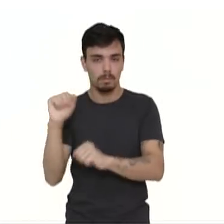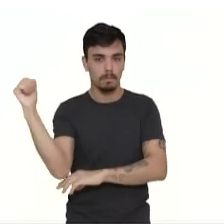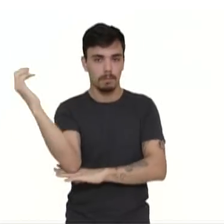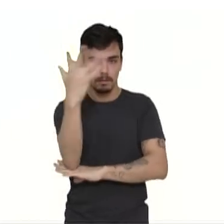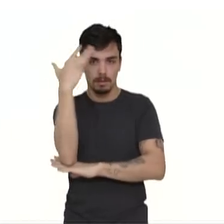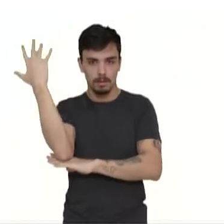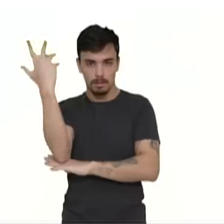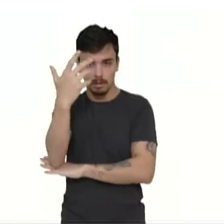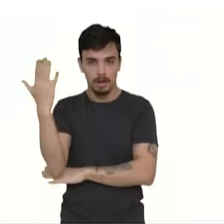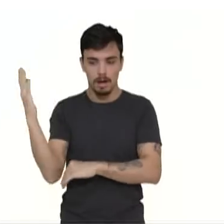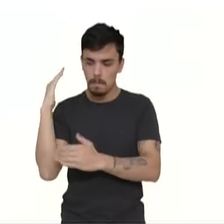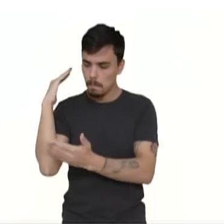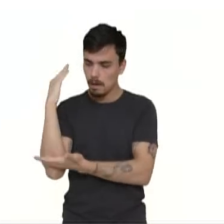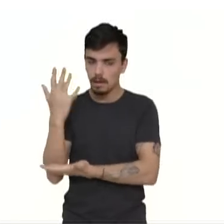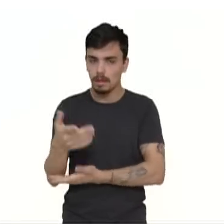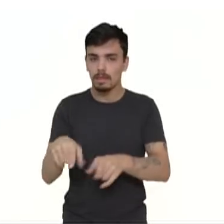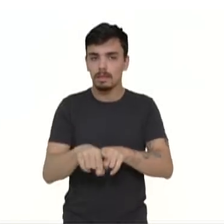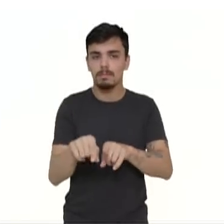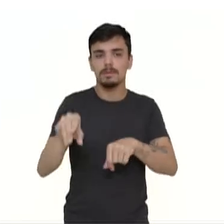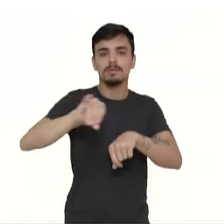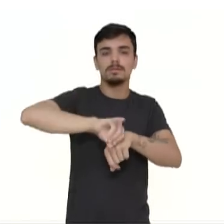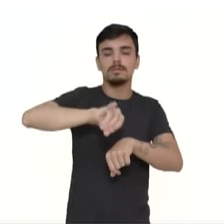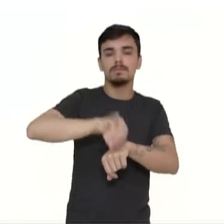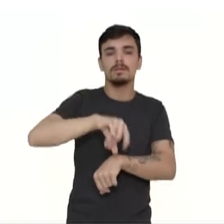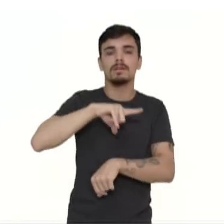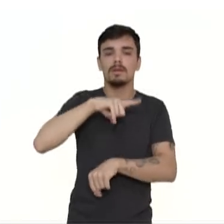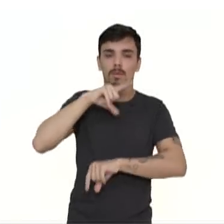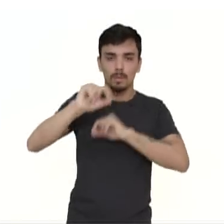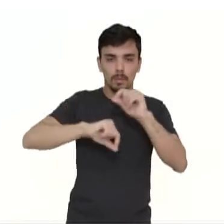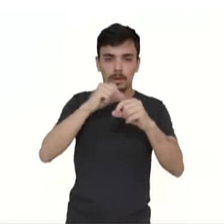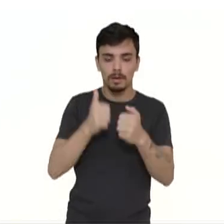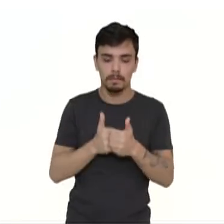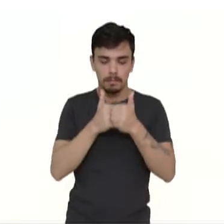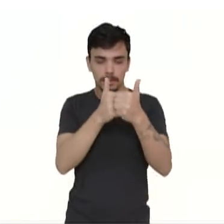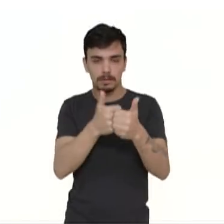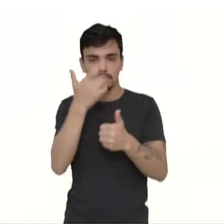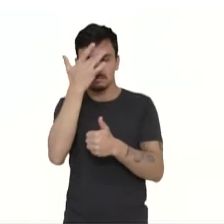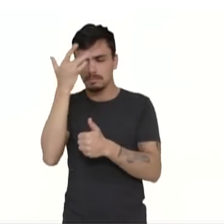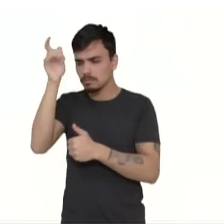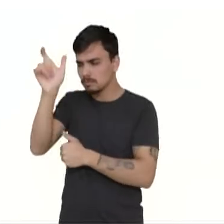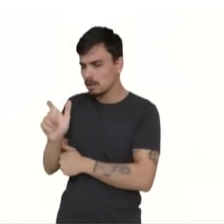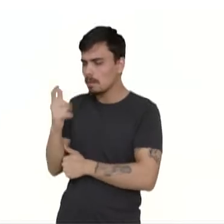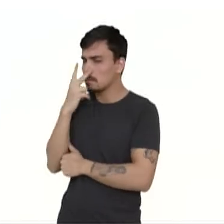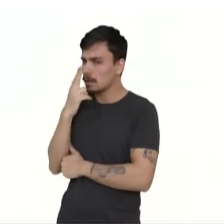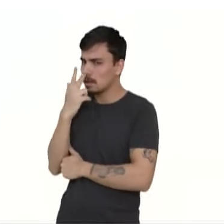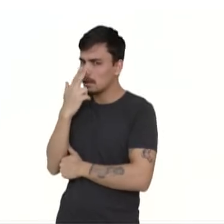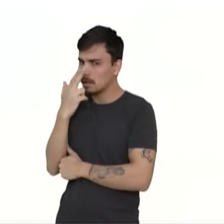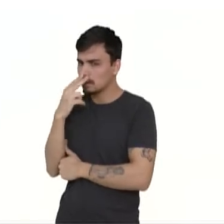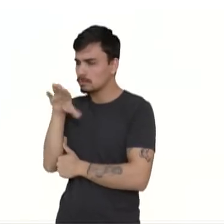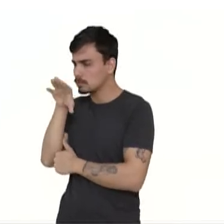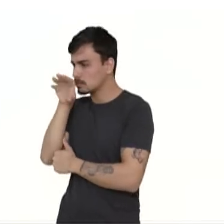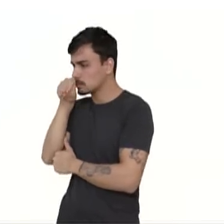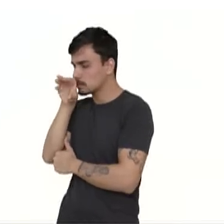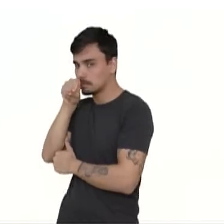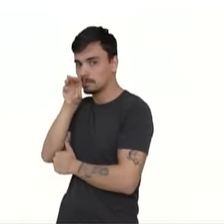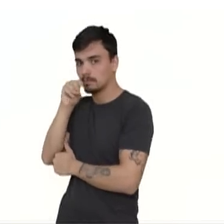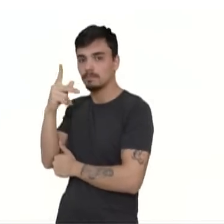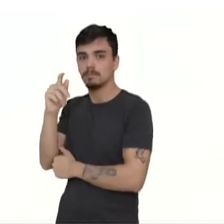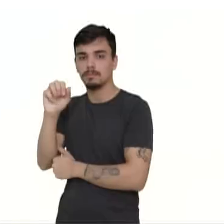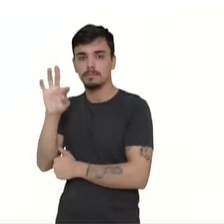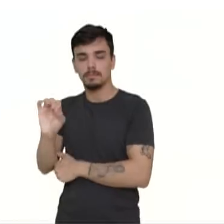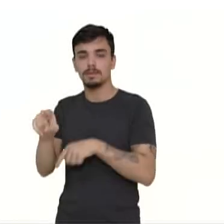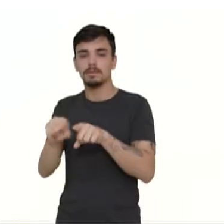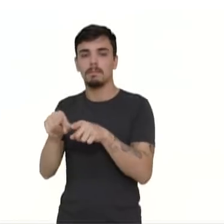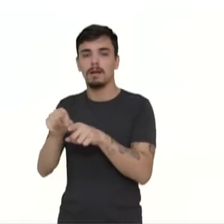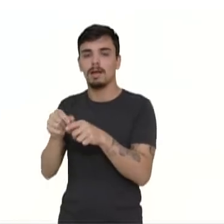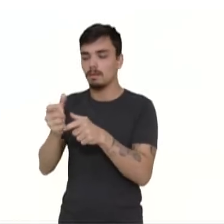árvores cortadas. Na parte central, há a presença de uma criatura semelhante a um homem com bico de pato, um machado na mão,